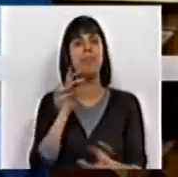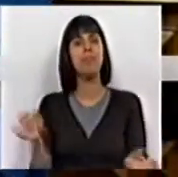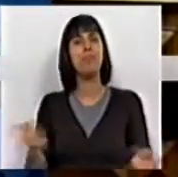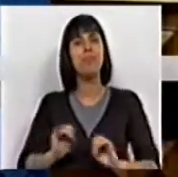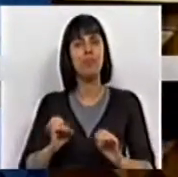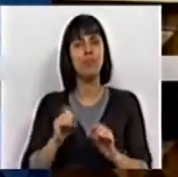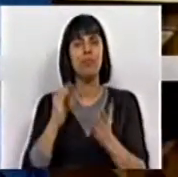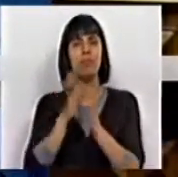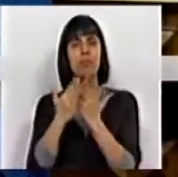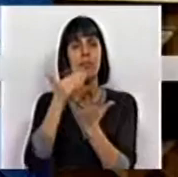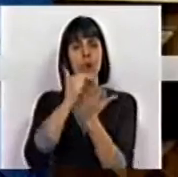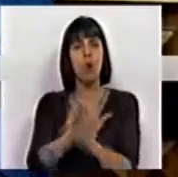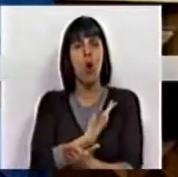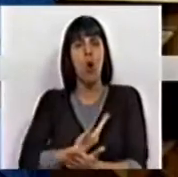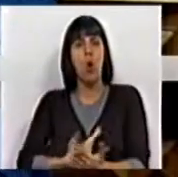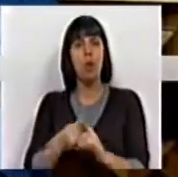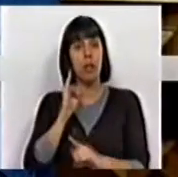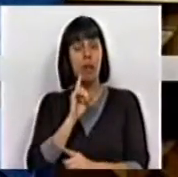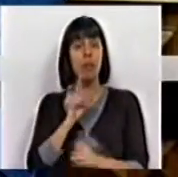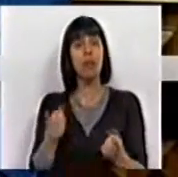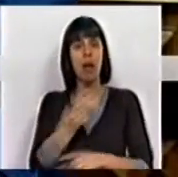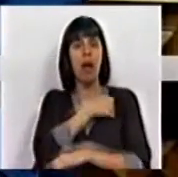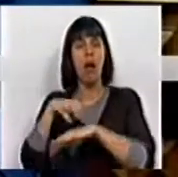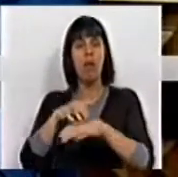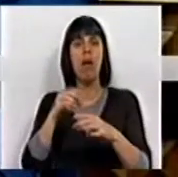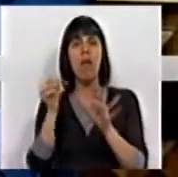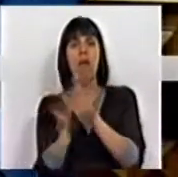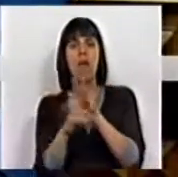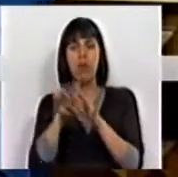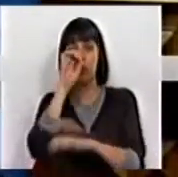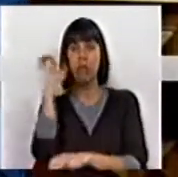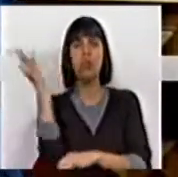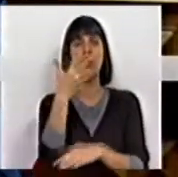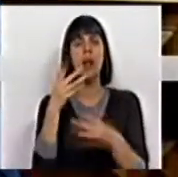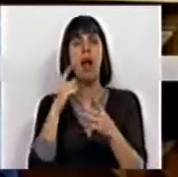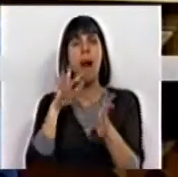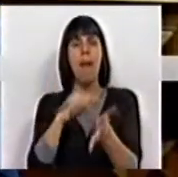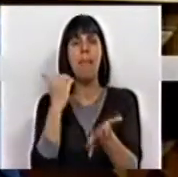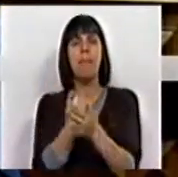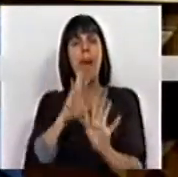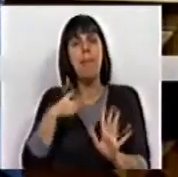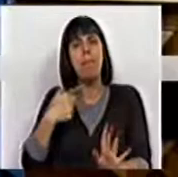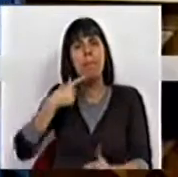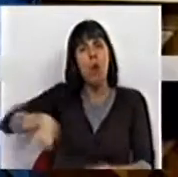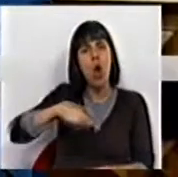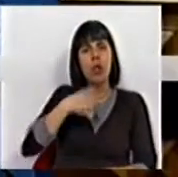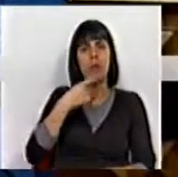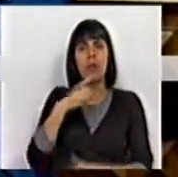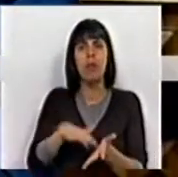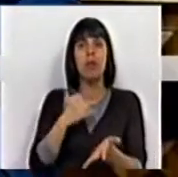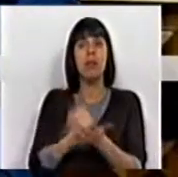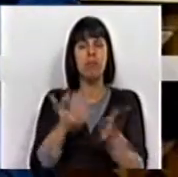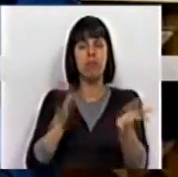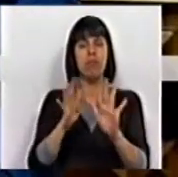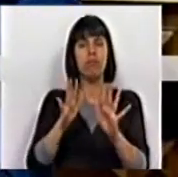respondeu relativamente ao cadastro rústico, que são matérias importantes. O Fundo Florestal Permanente era importante, nós percebemos isso. O Fundo Florestal Permanente teve